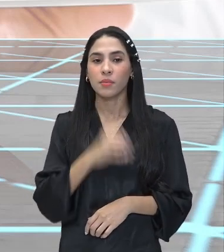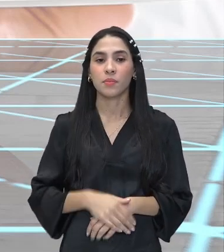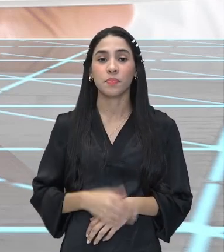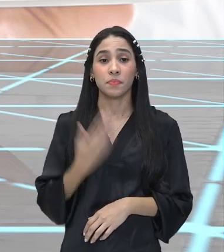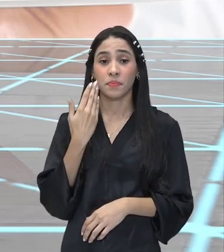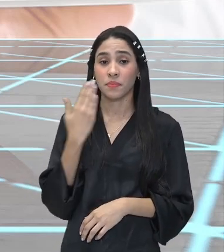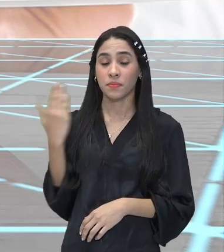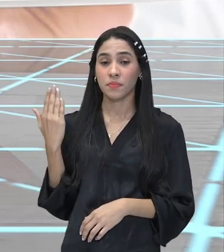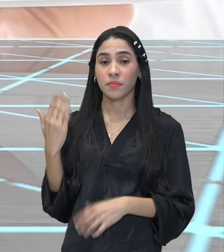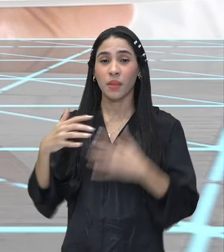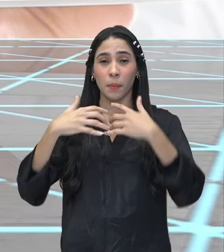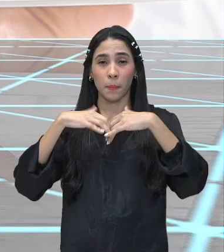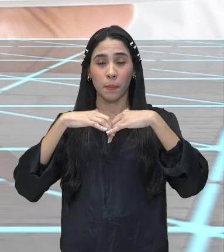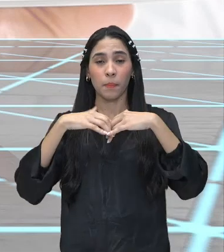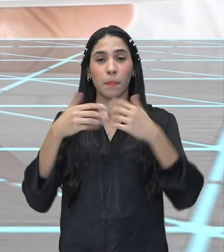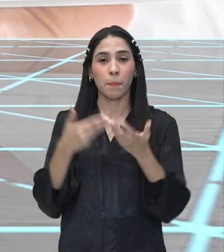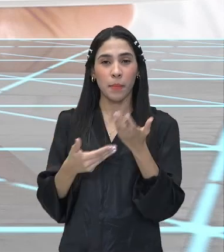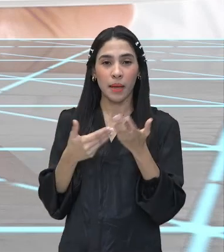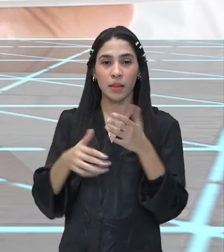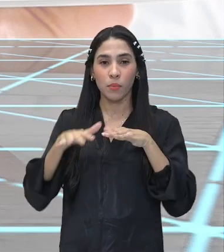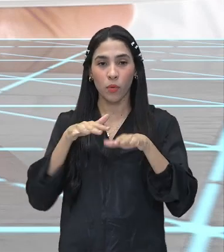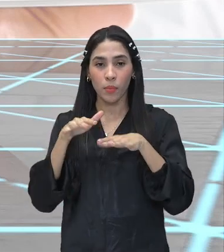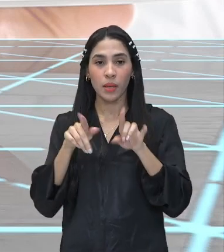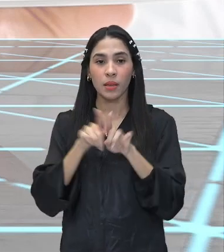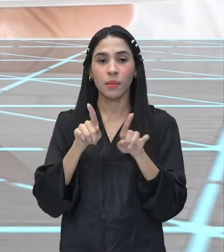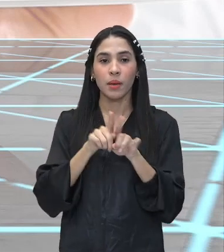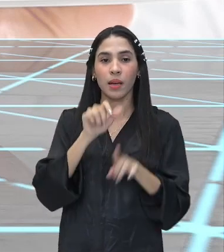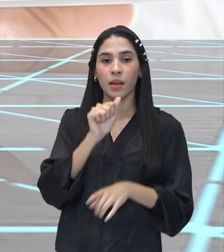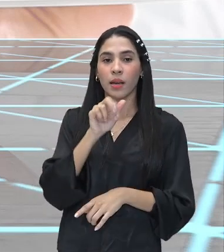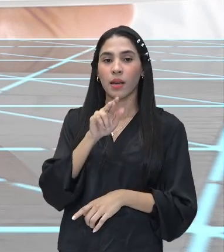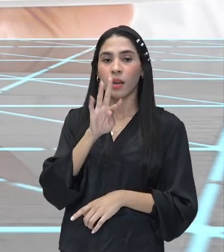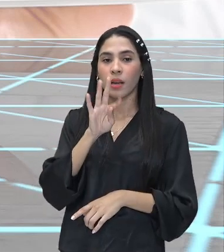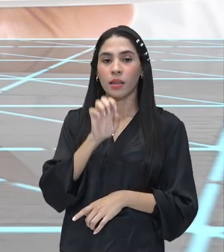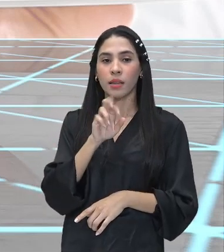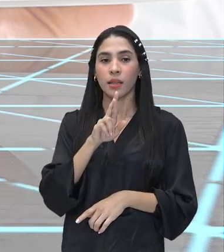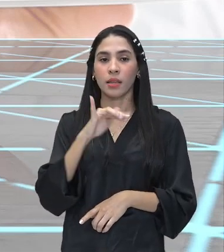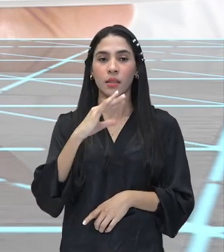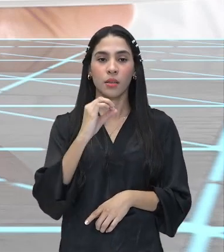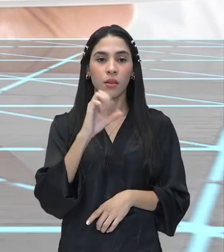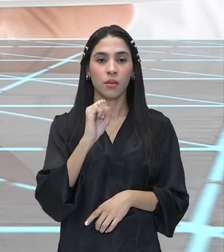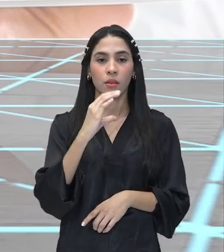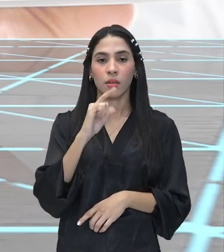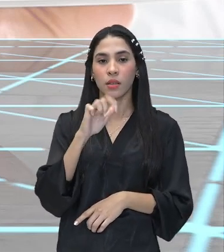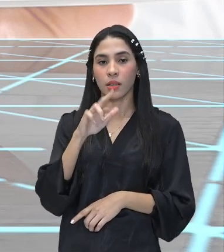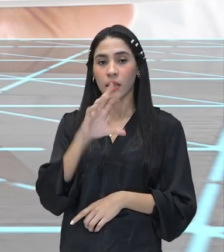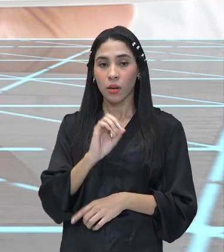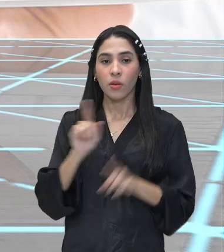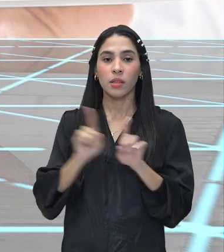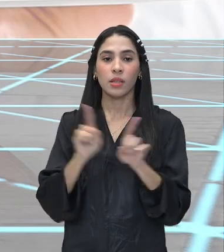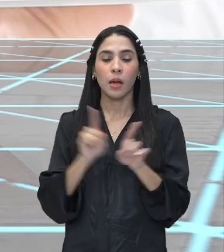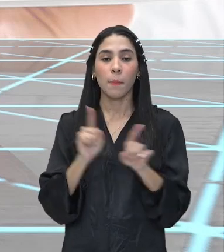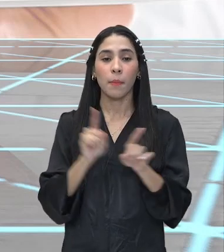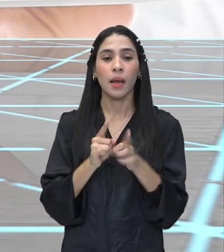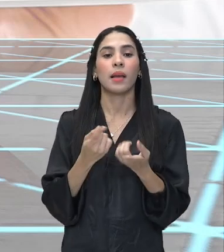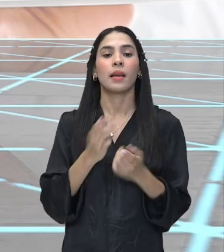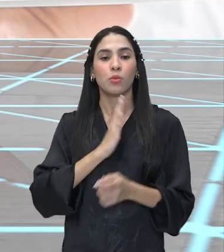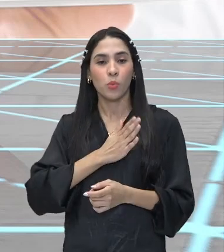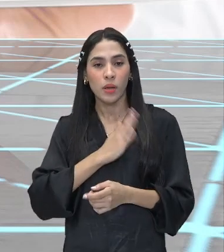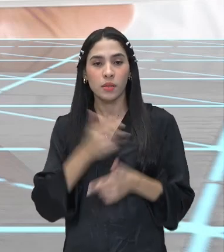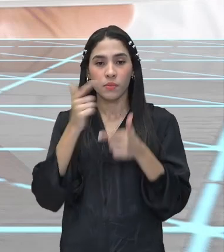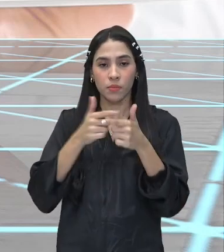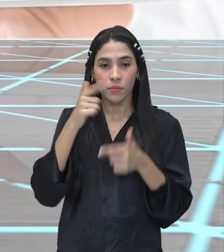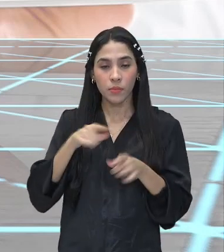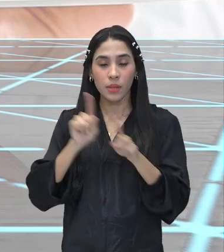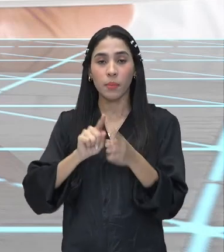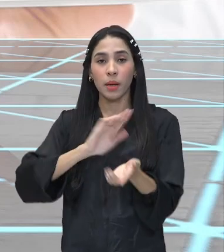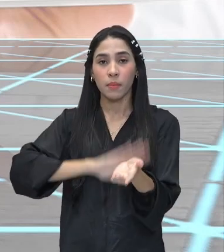como derrame, arteriosclerose, cardiomiopatia, infarto, doença arterial periférica,